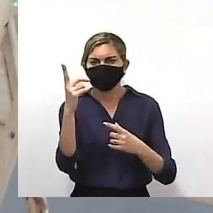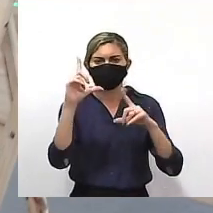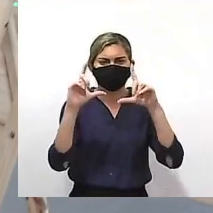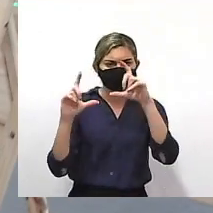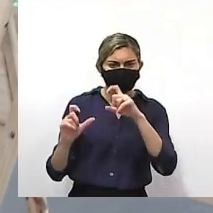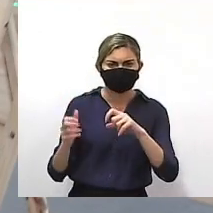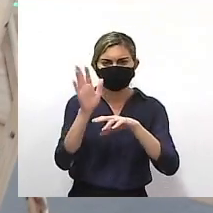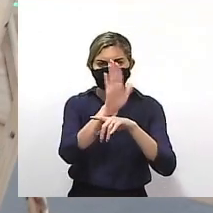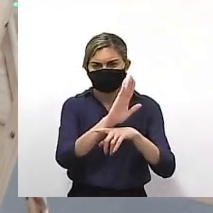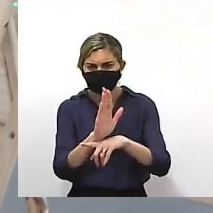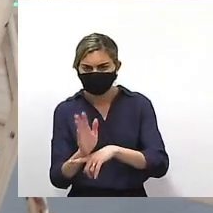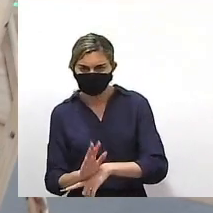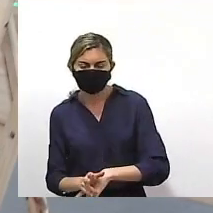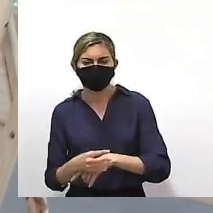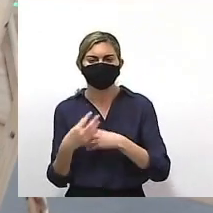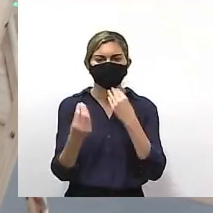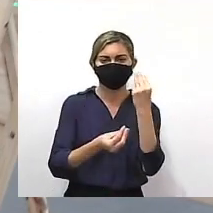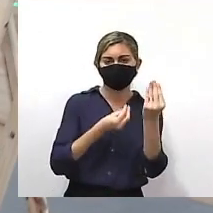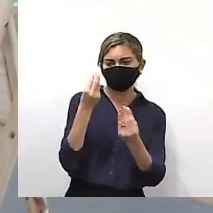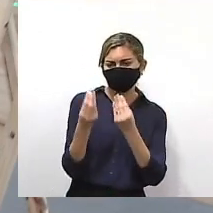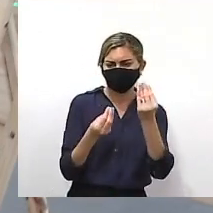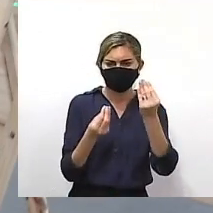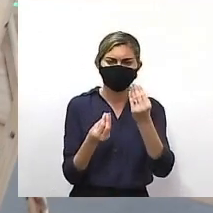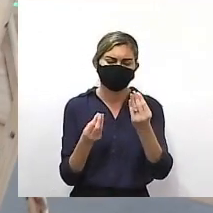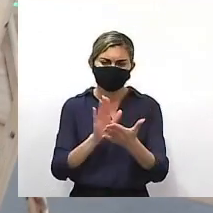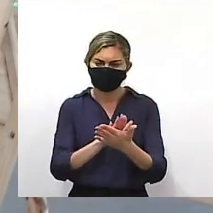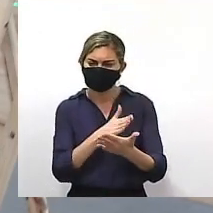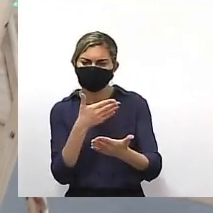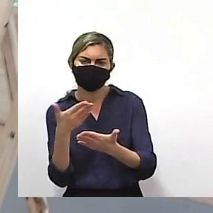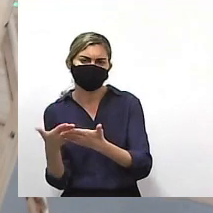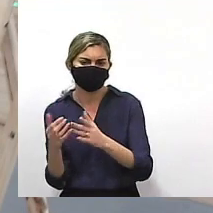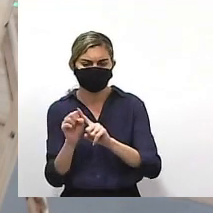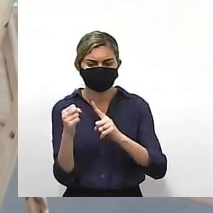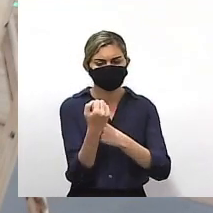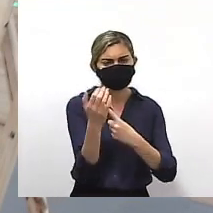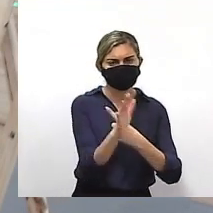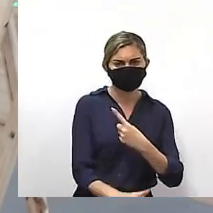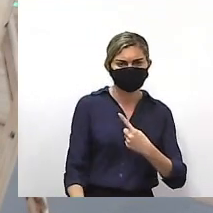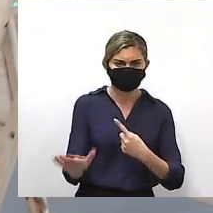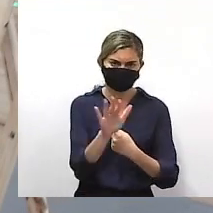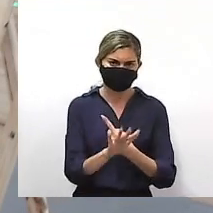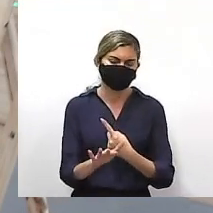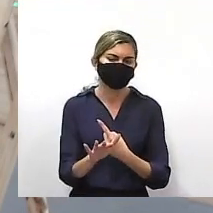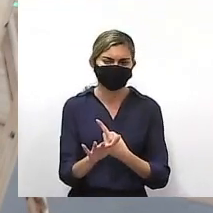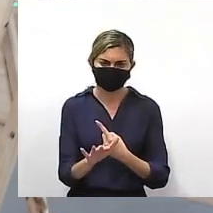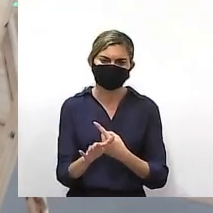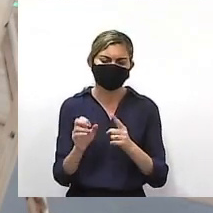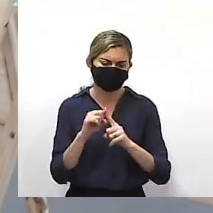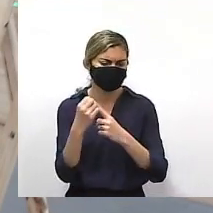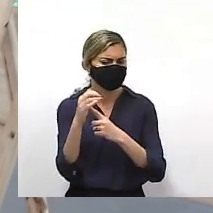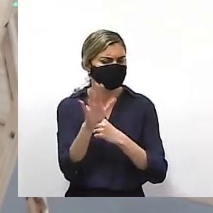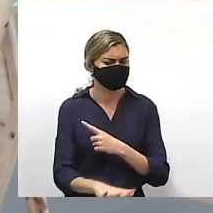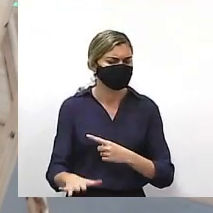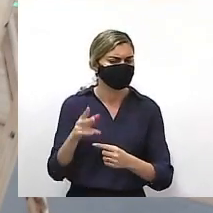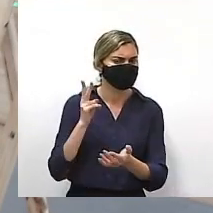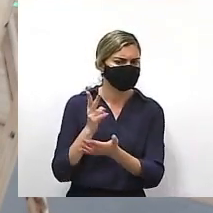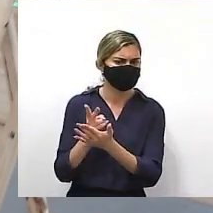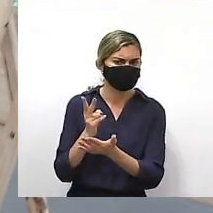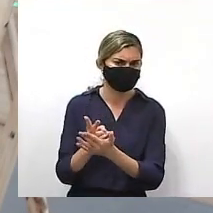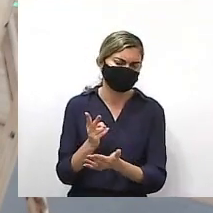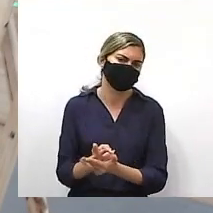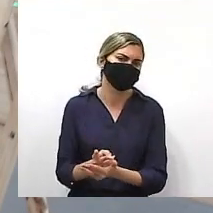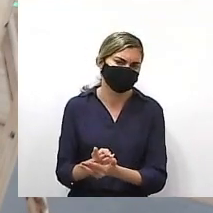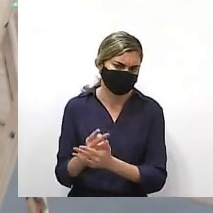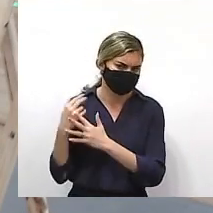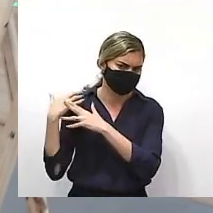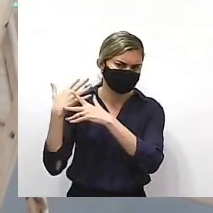do cinema, como forma de interpretar a sociologia. A sociologia sempre esteve